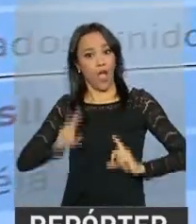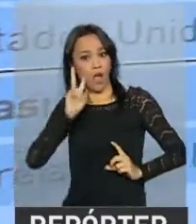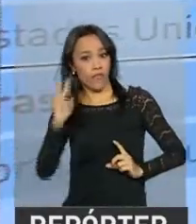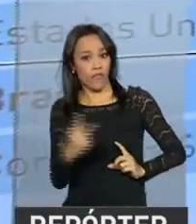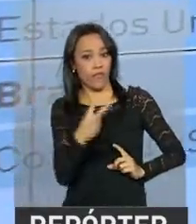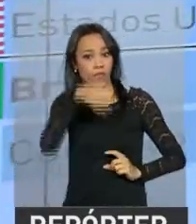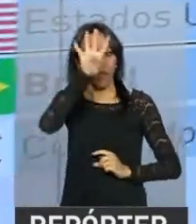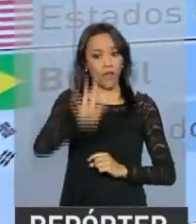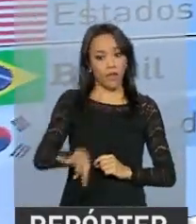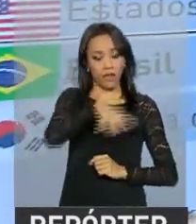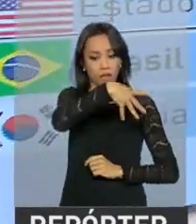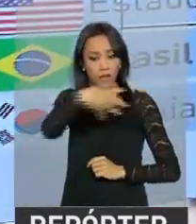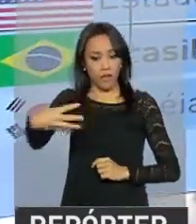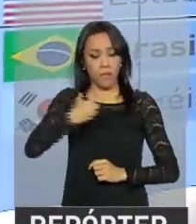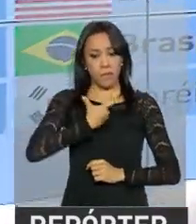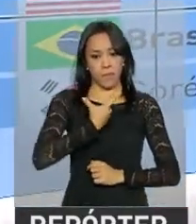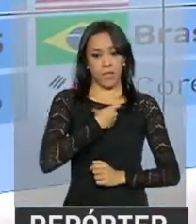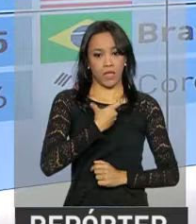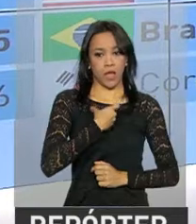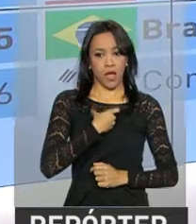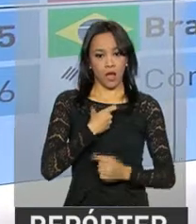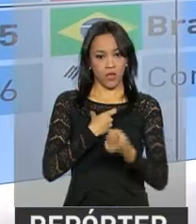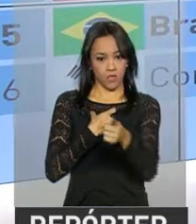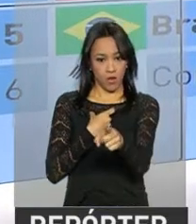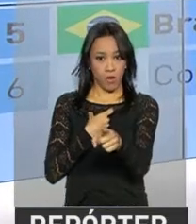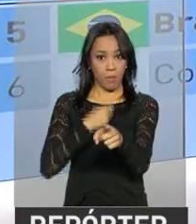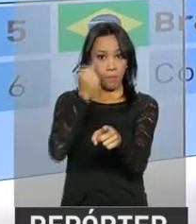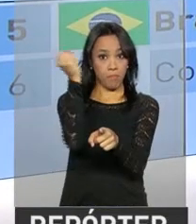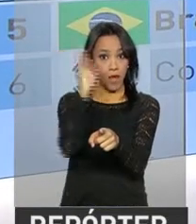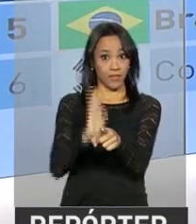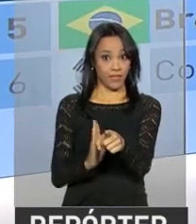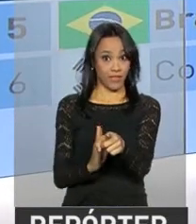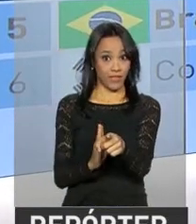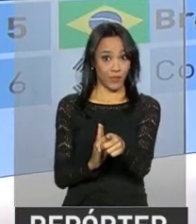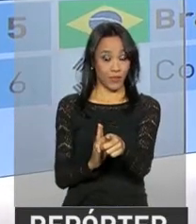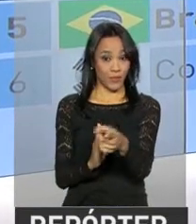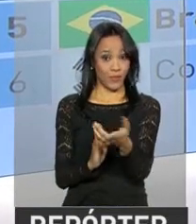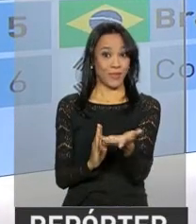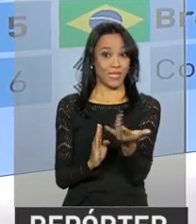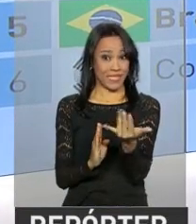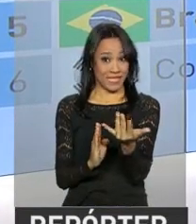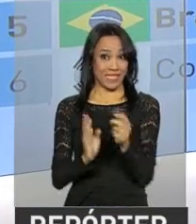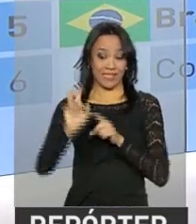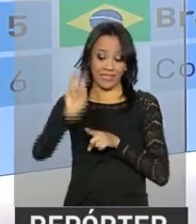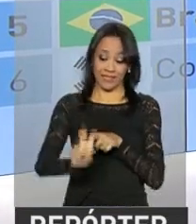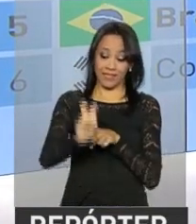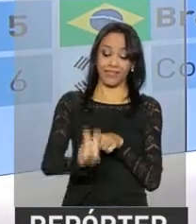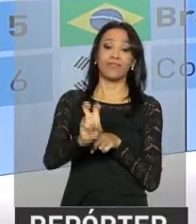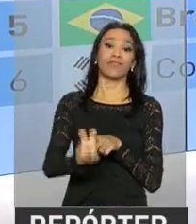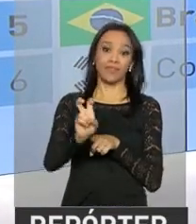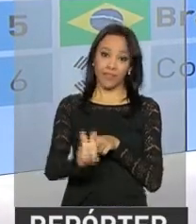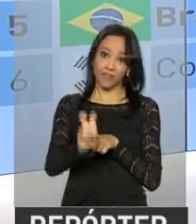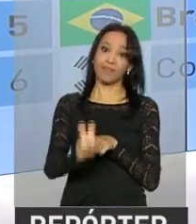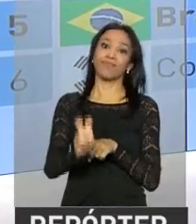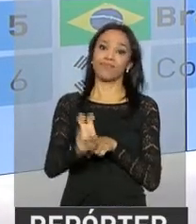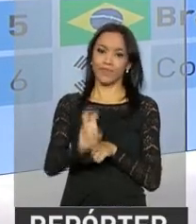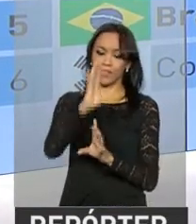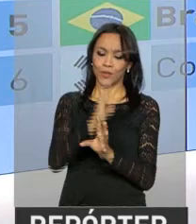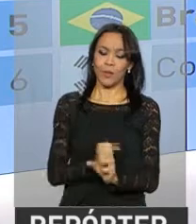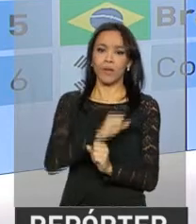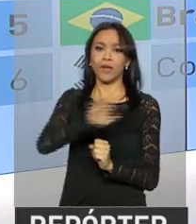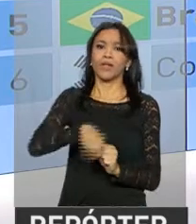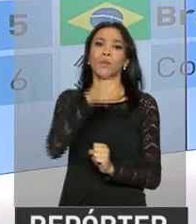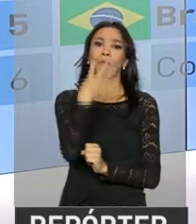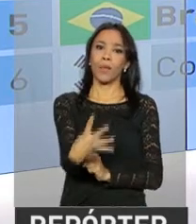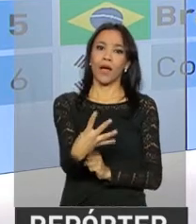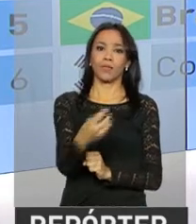no telão o quadro de medalhas Olha aí o Brasil já ainda está Já está na quinta colocação com um total de quatro